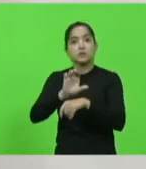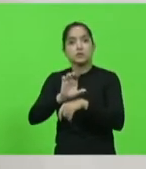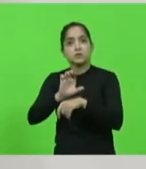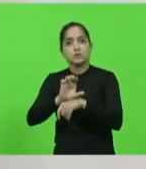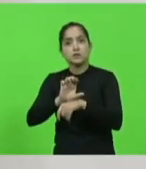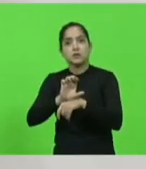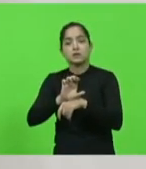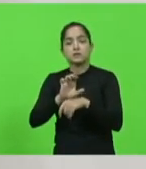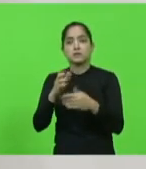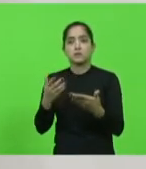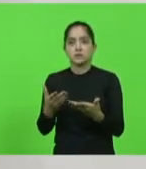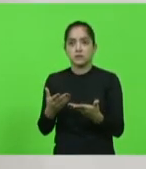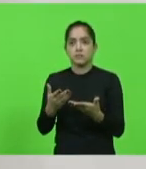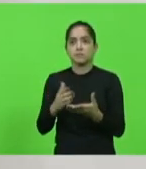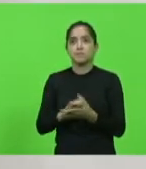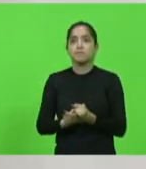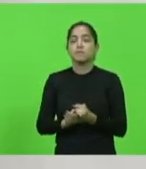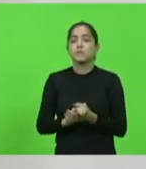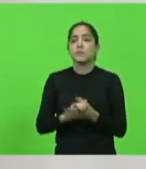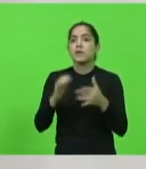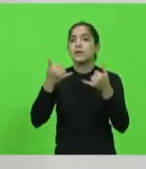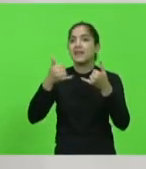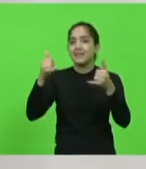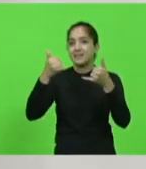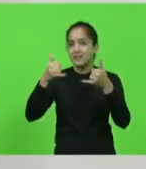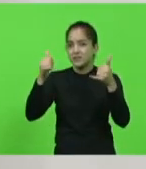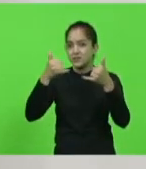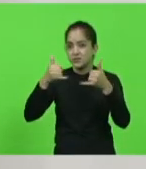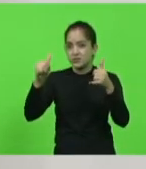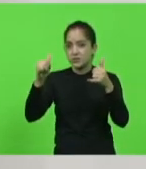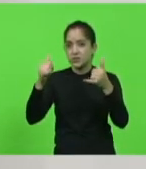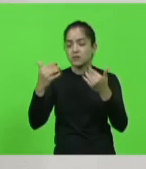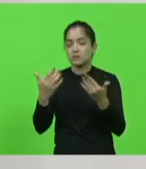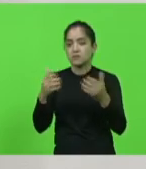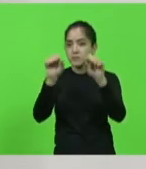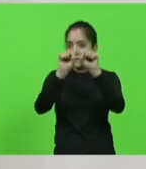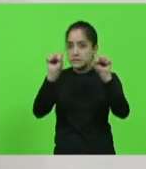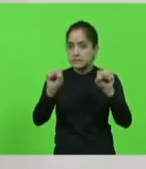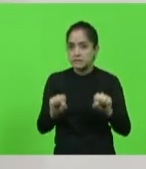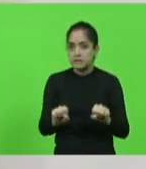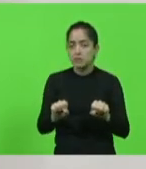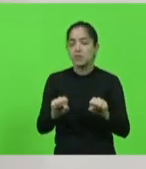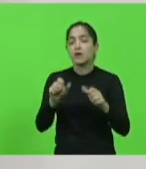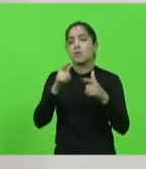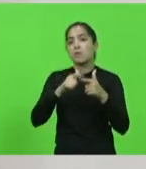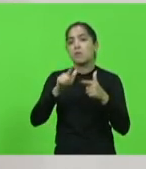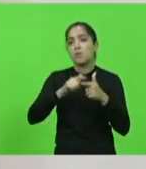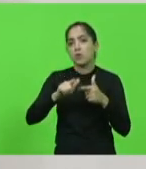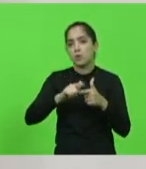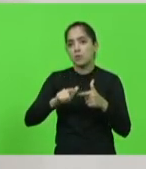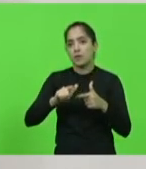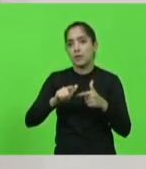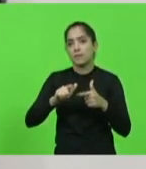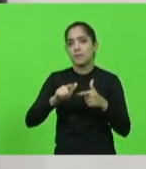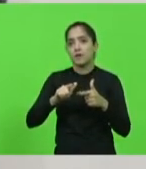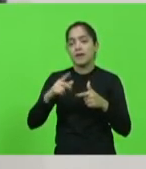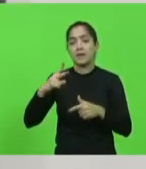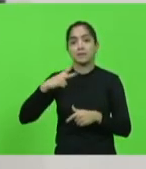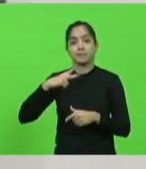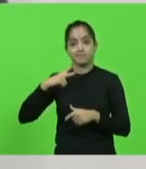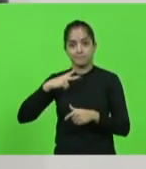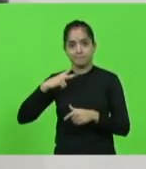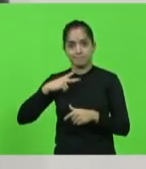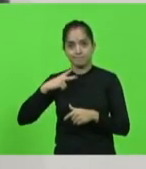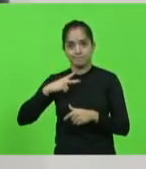relação ao sistema energético de Santa Catarina. Nós temos um grande problema nacional, que é a privatização da